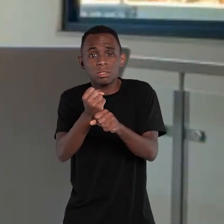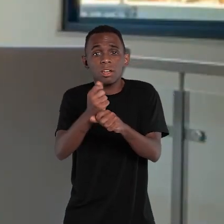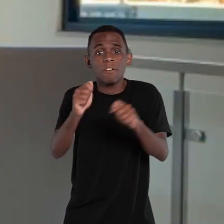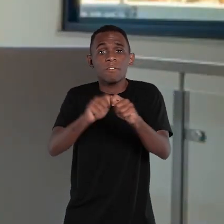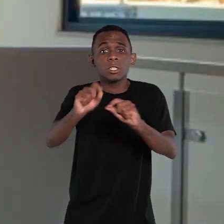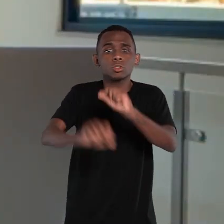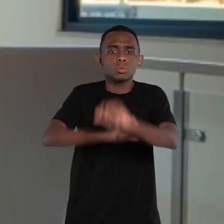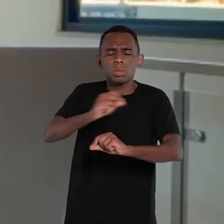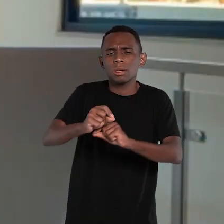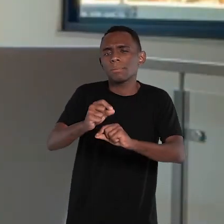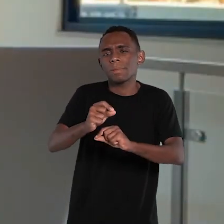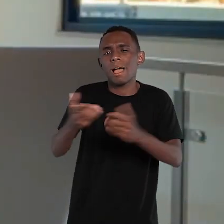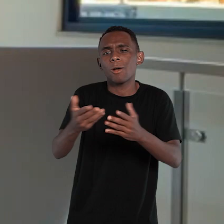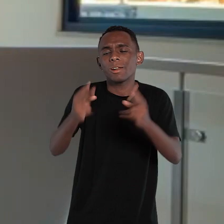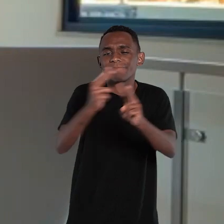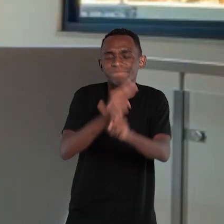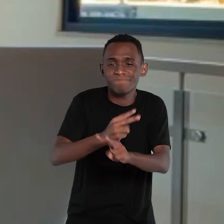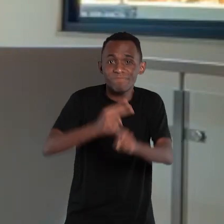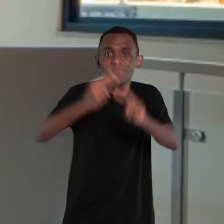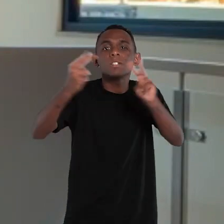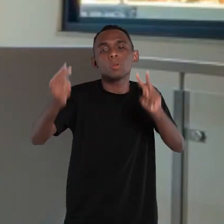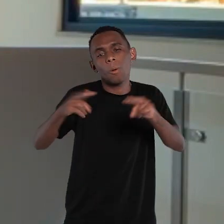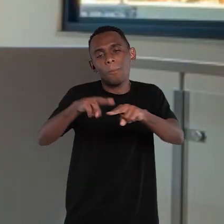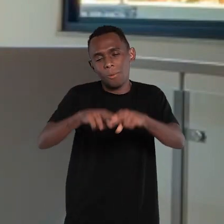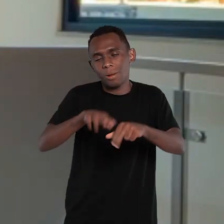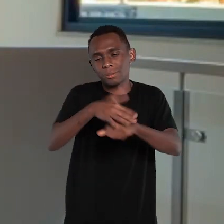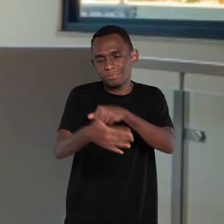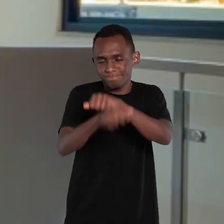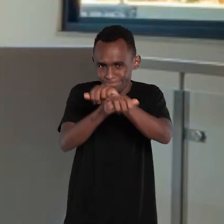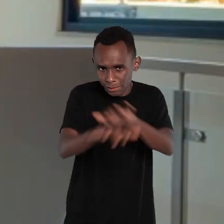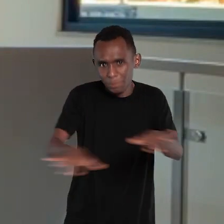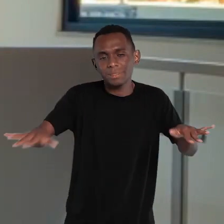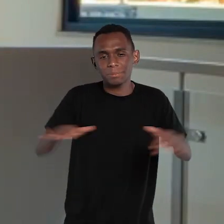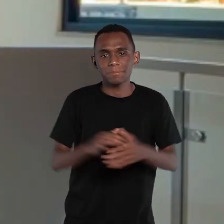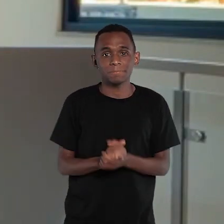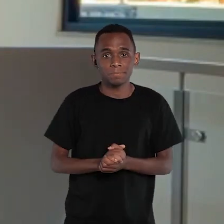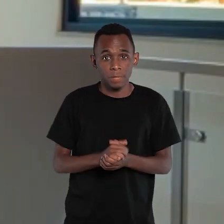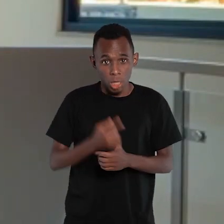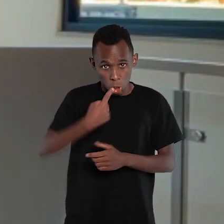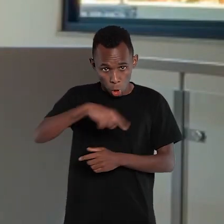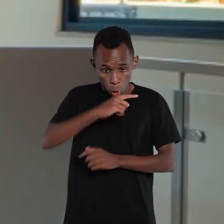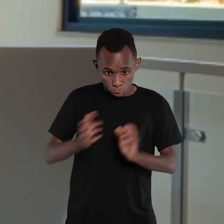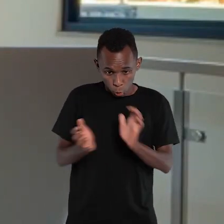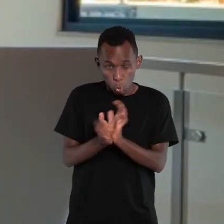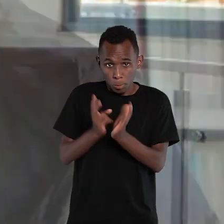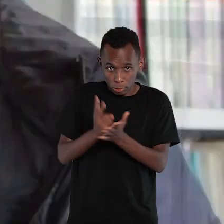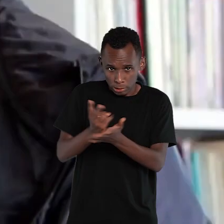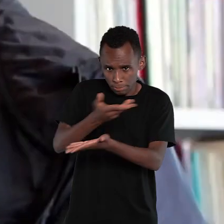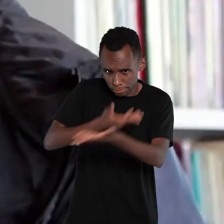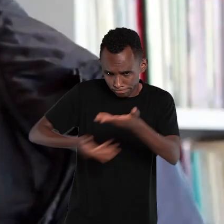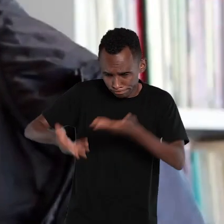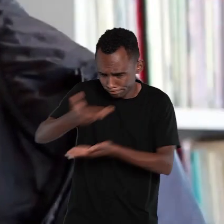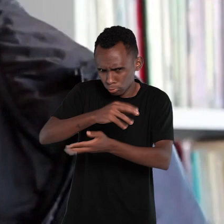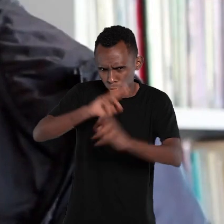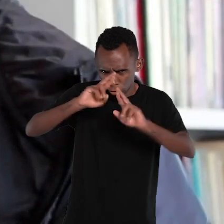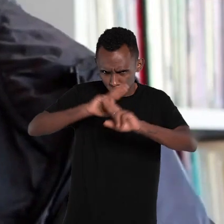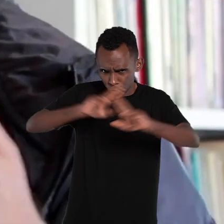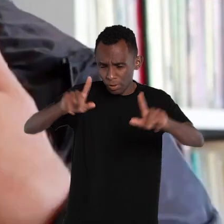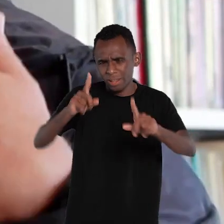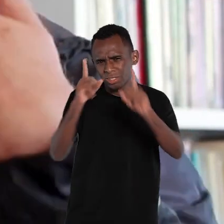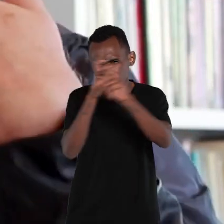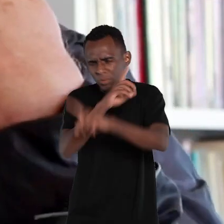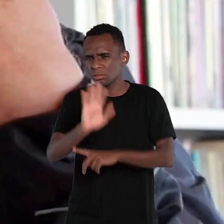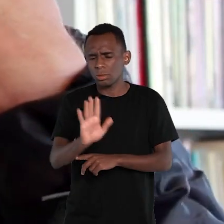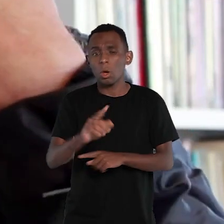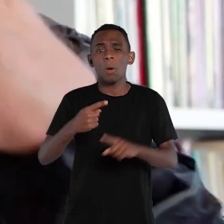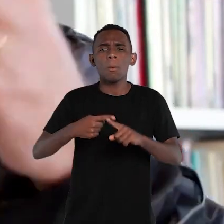mais ou menos, nesse mundo de plásticos e vidros que a pandemia nos lançou. Para nós, do Sempre um Papo, nem tão complicado foi assim,